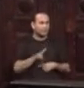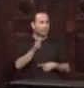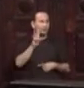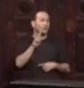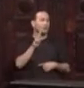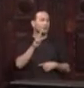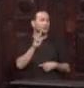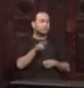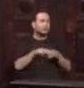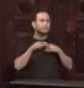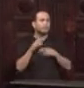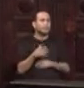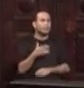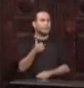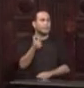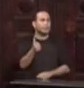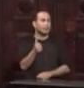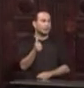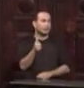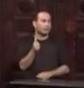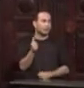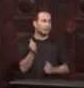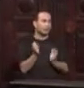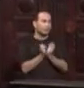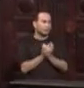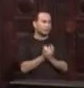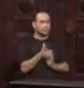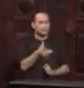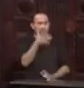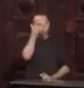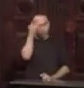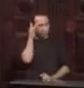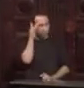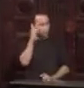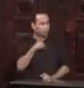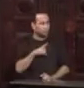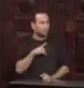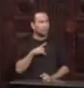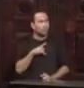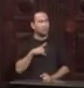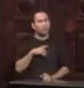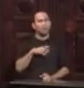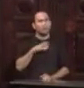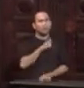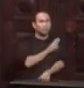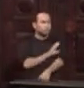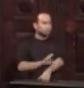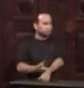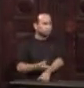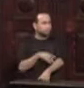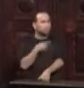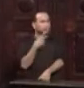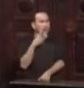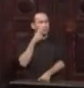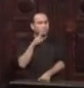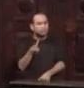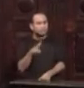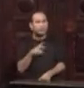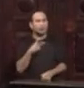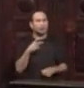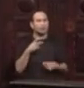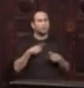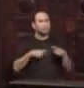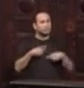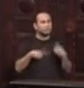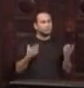para melhorar, né, a qualidade daquela pessoa, do ponto de vista do seu repertório cultural, da sua visão de mundo, da sua visão crítica, para que a